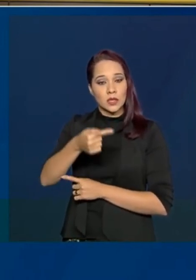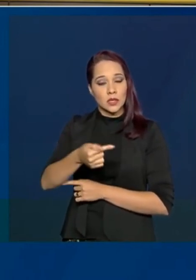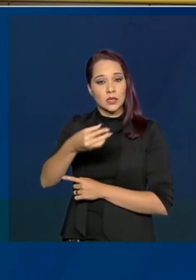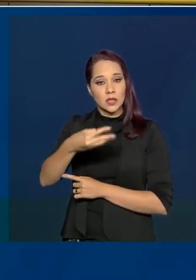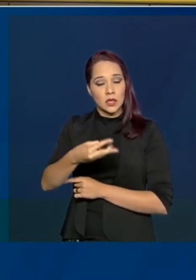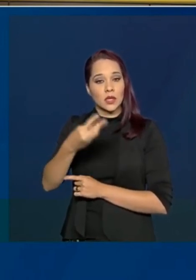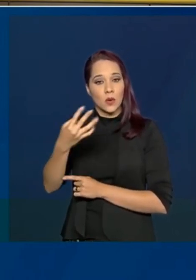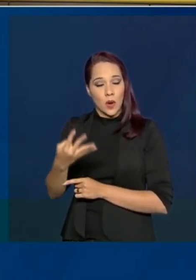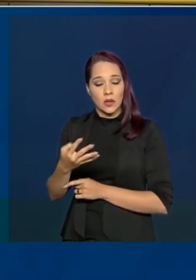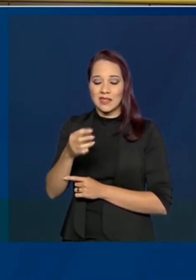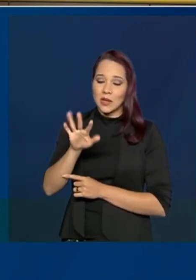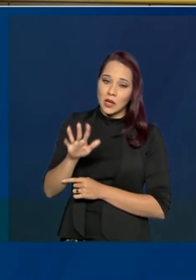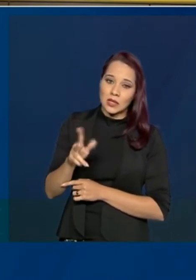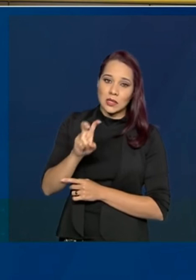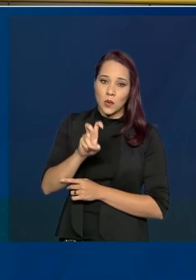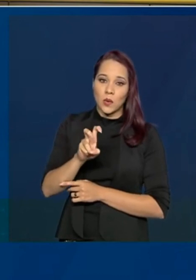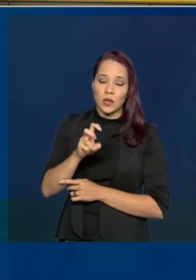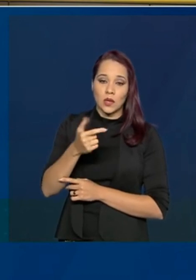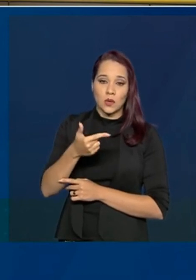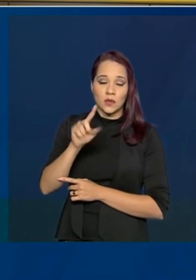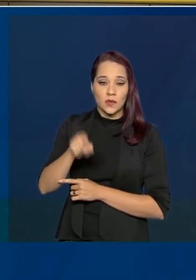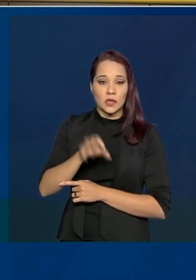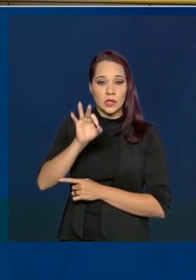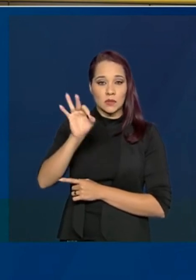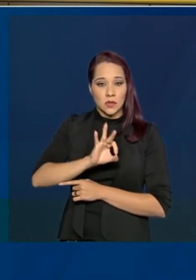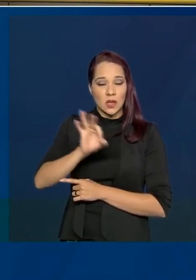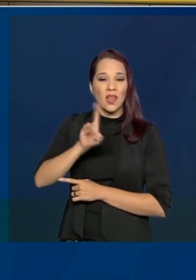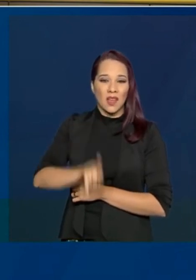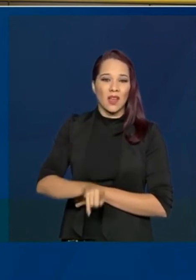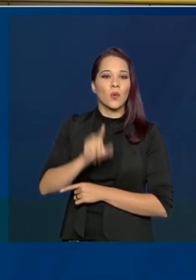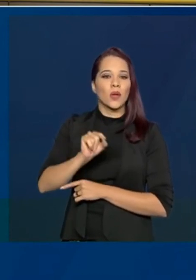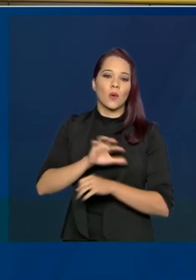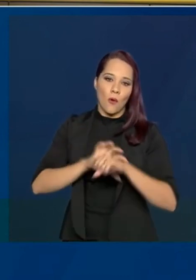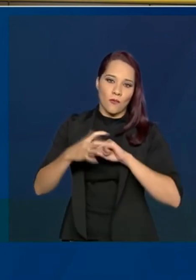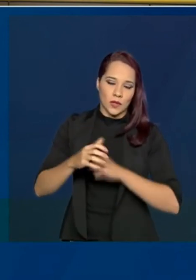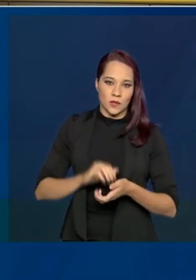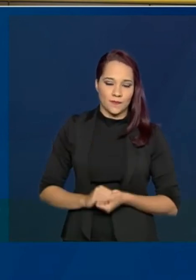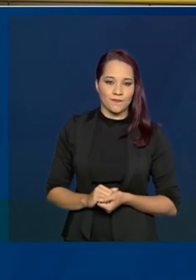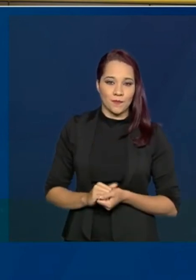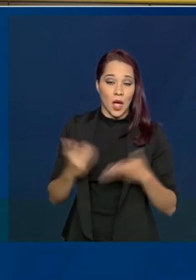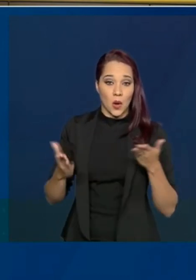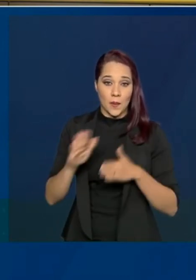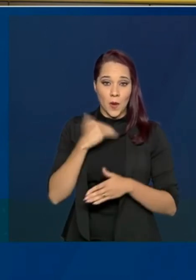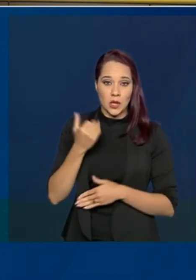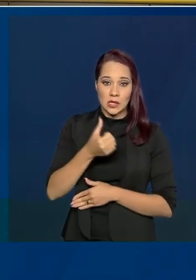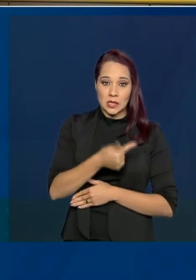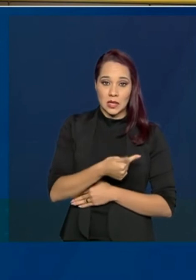351.734, ou seja, 52,5%, foram por Covid-19. Em relação aos óbitos,